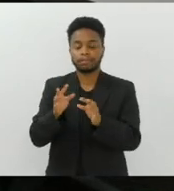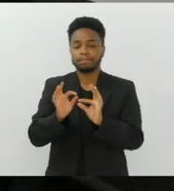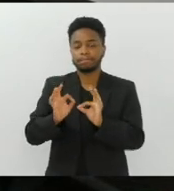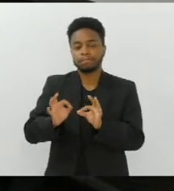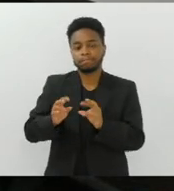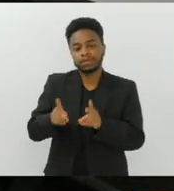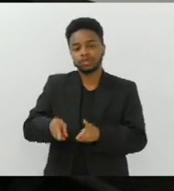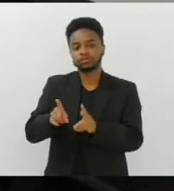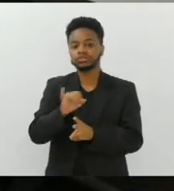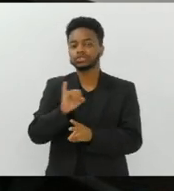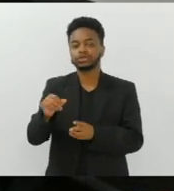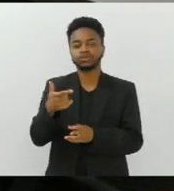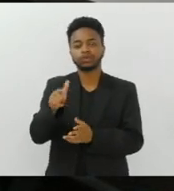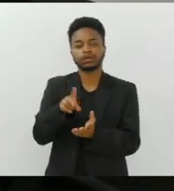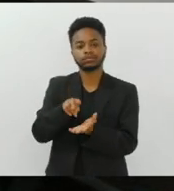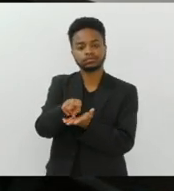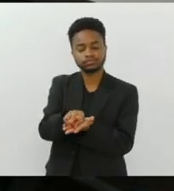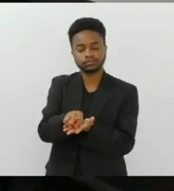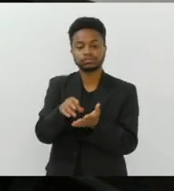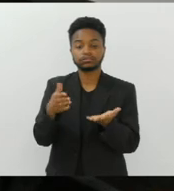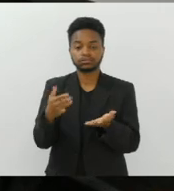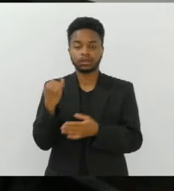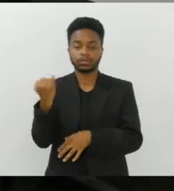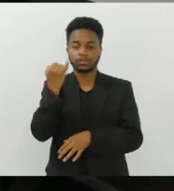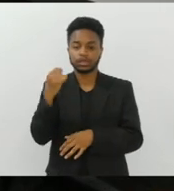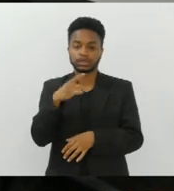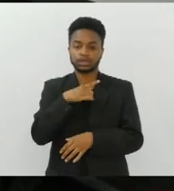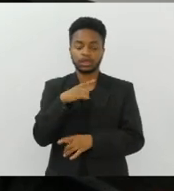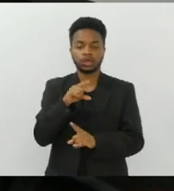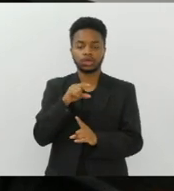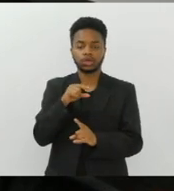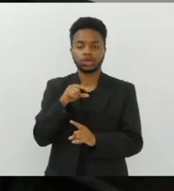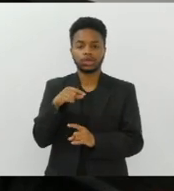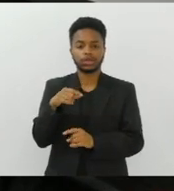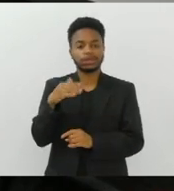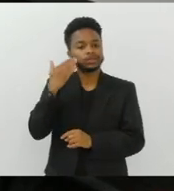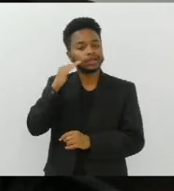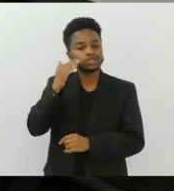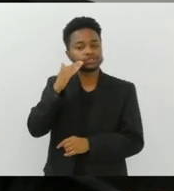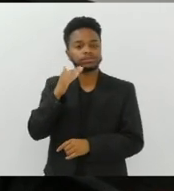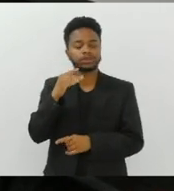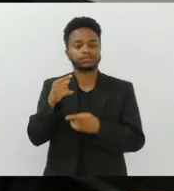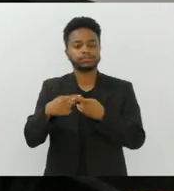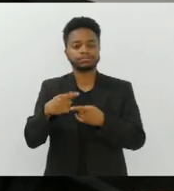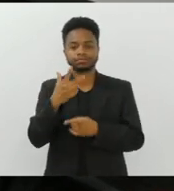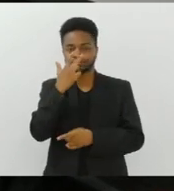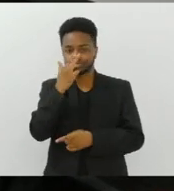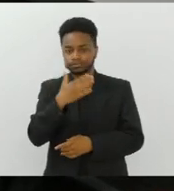internação. E é bom ter isto na nossa perspectiva, porque, me